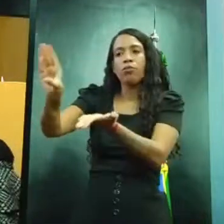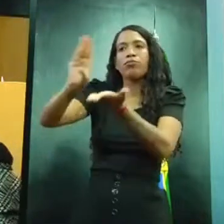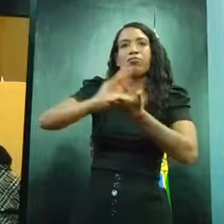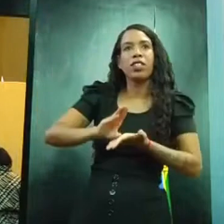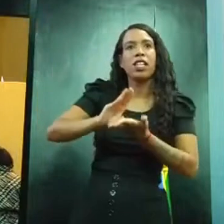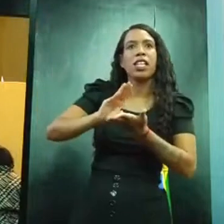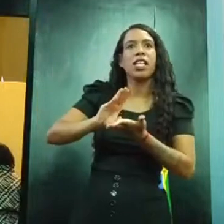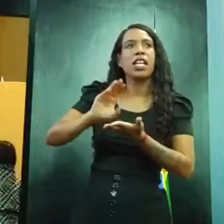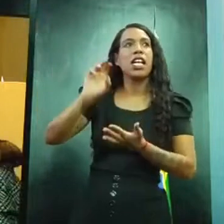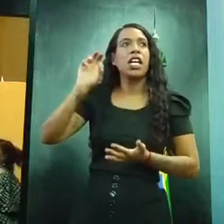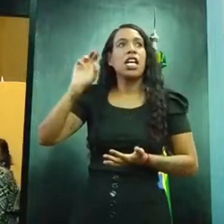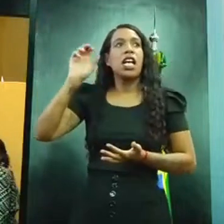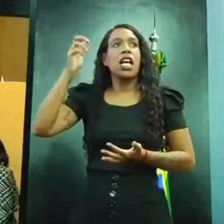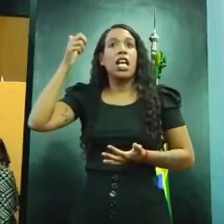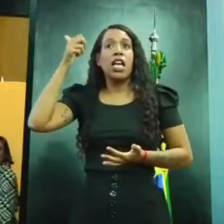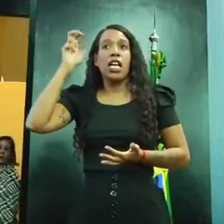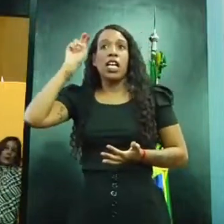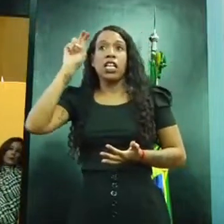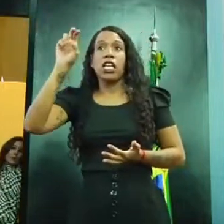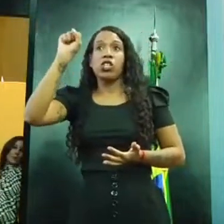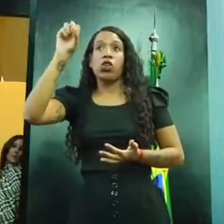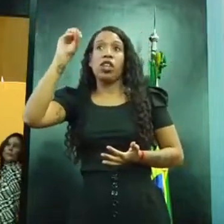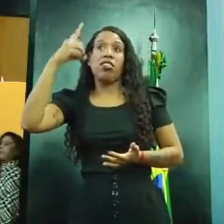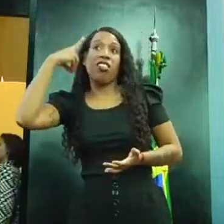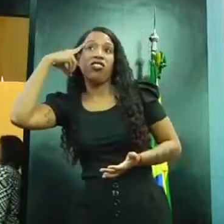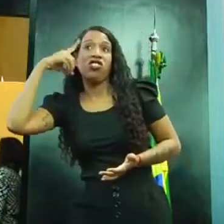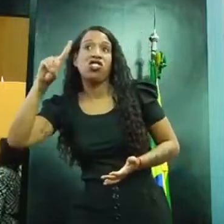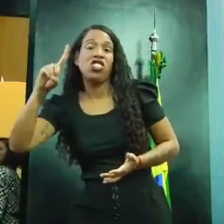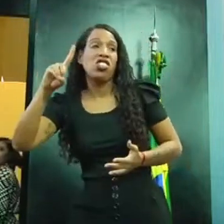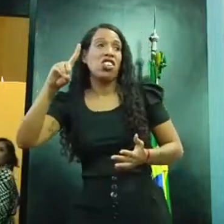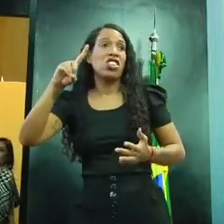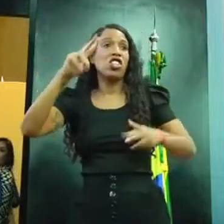recebeu 580 dias de uma prisão infame,